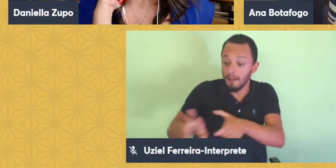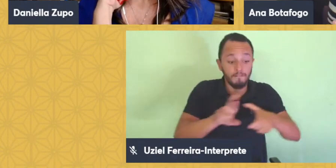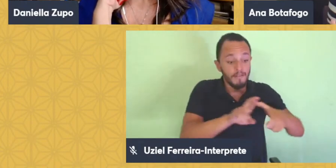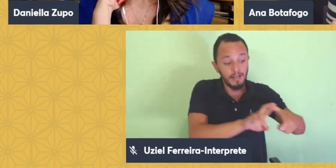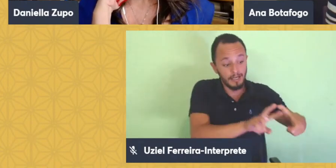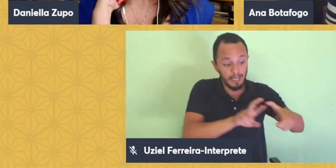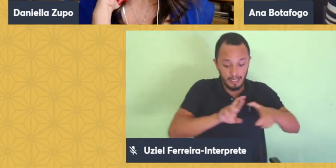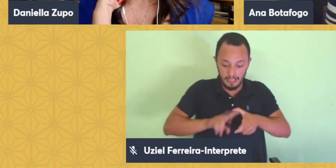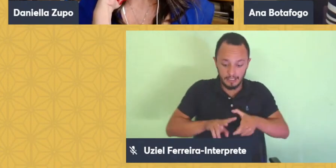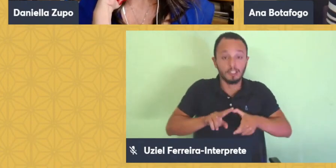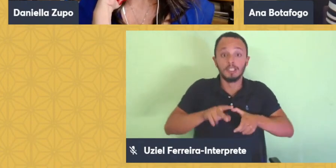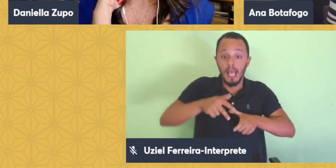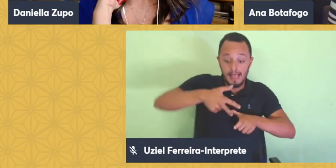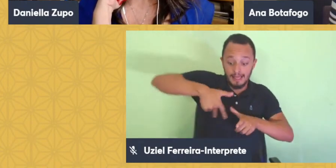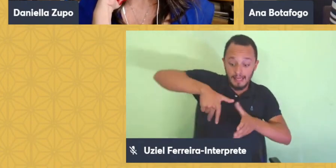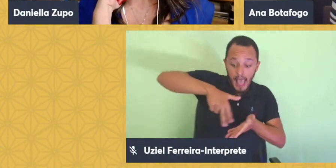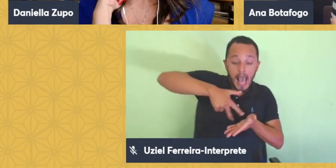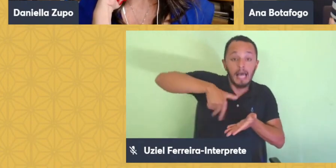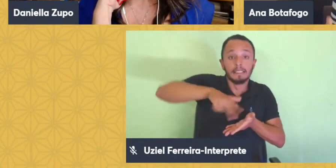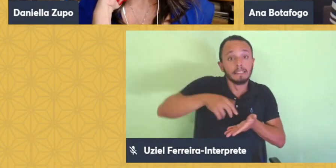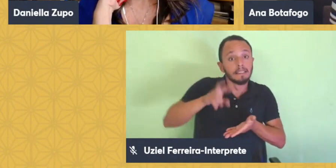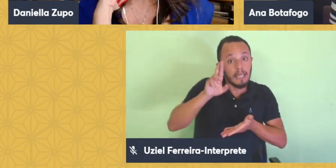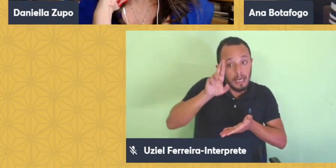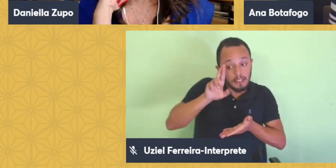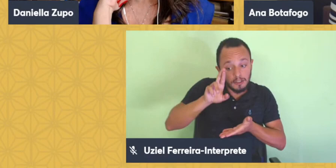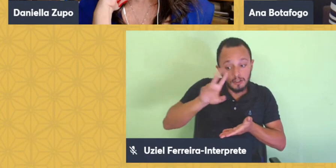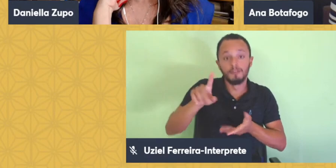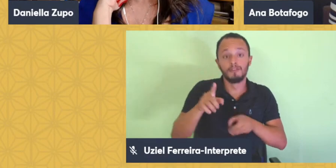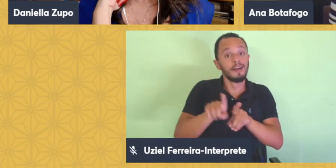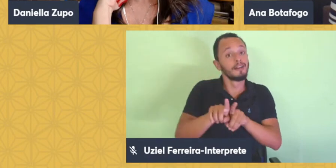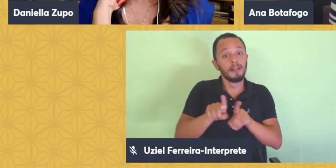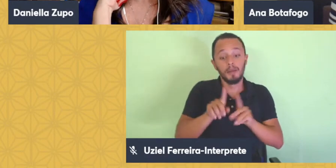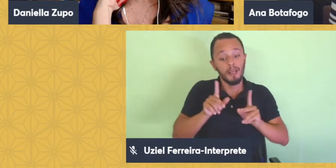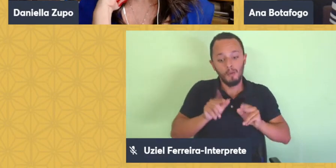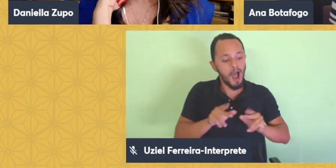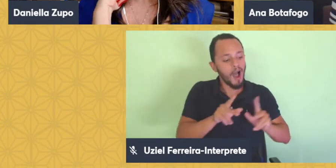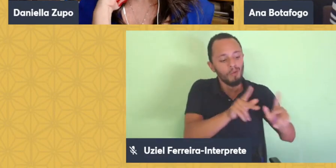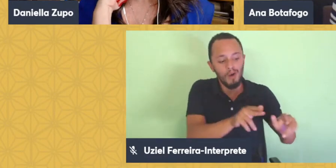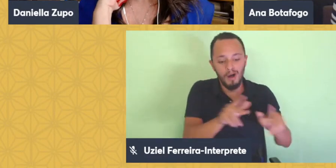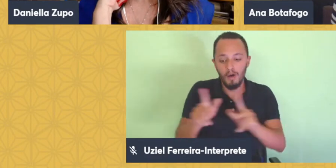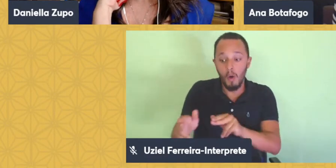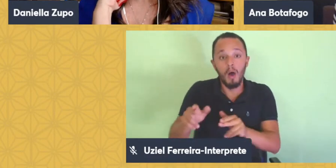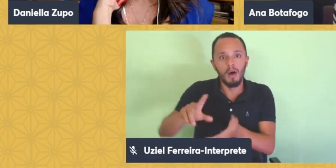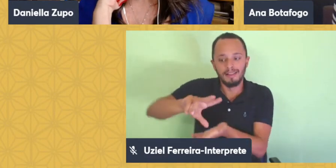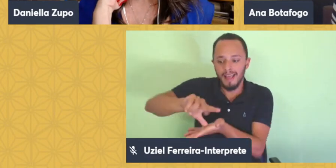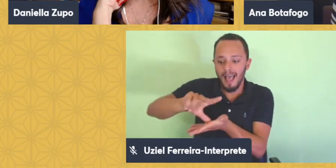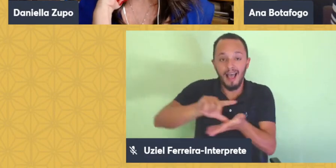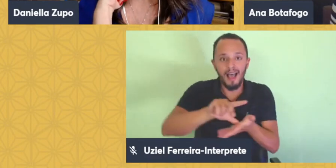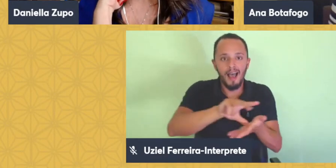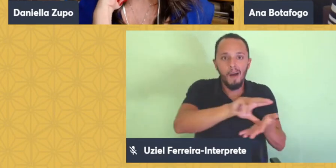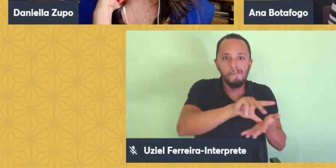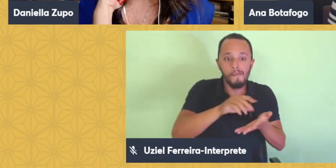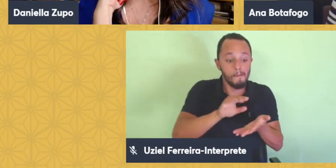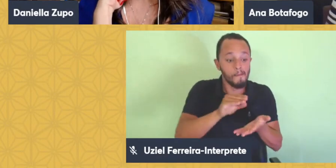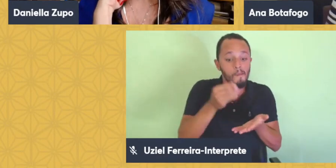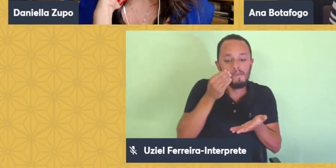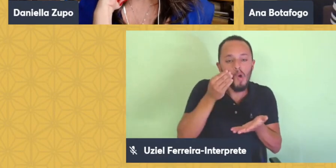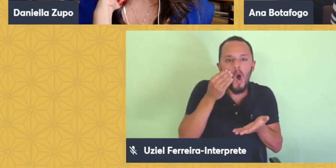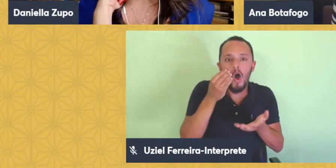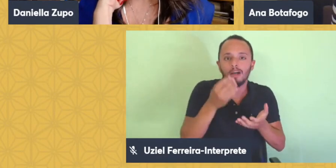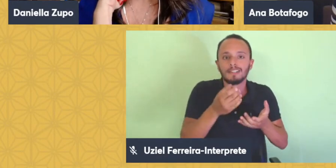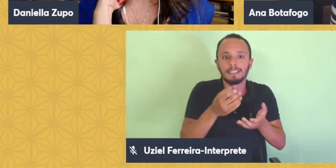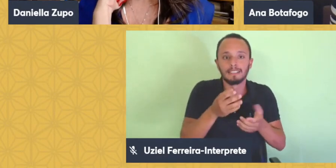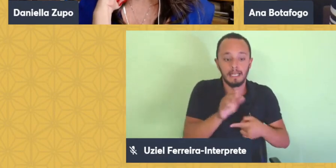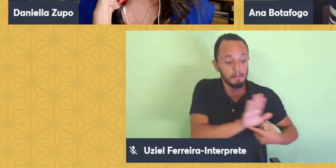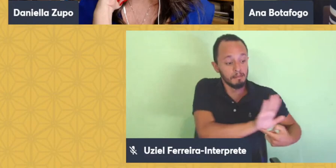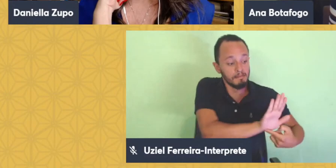idealizações e nas esquecer agora a palavra nas determinações de cada